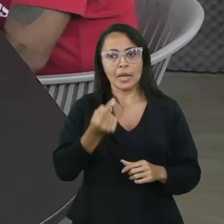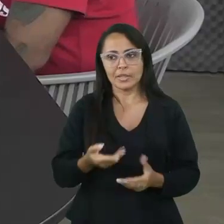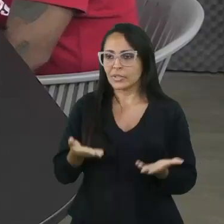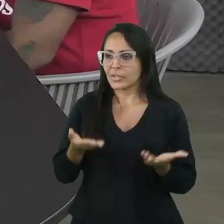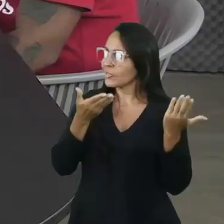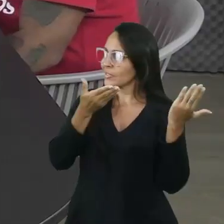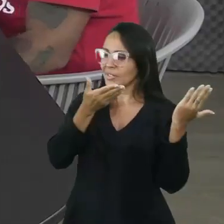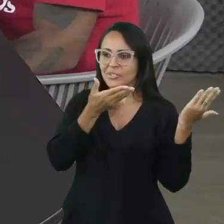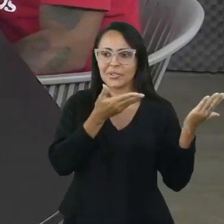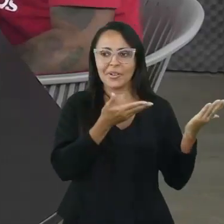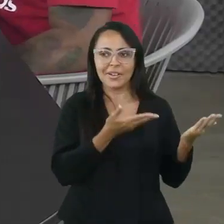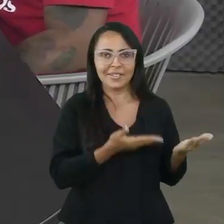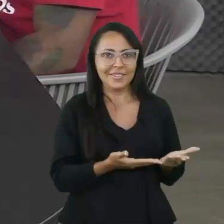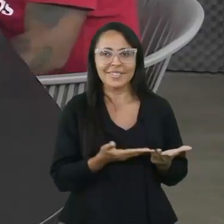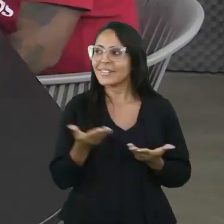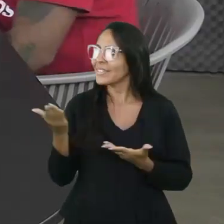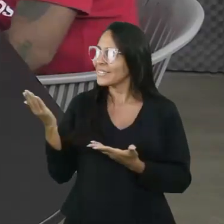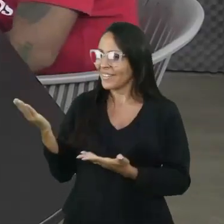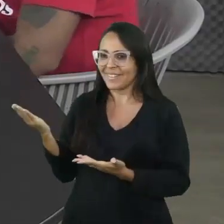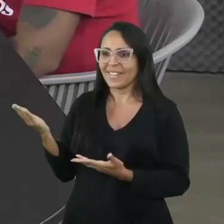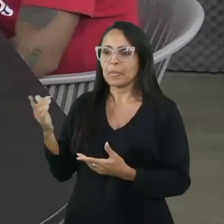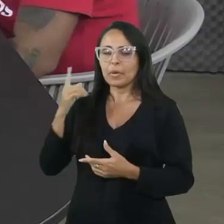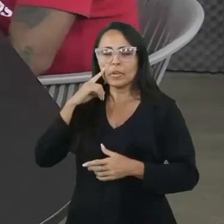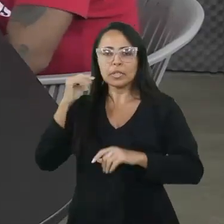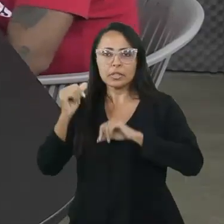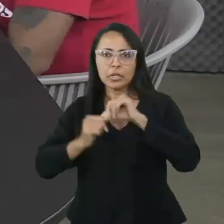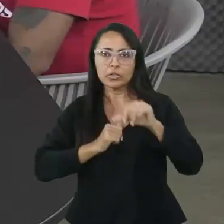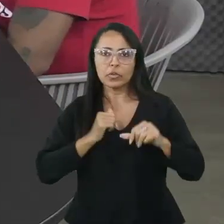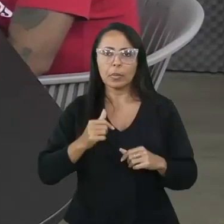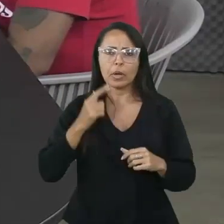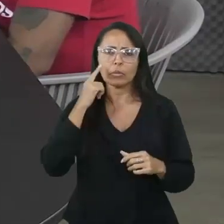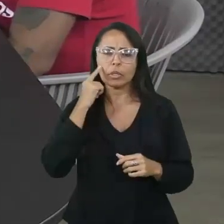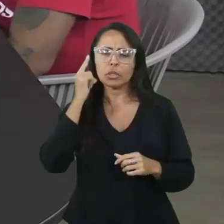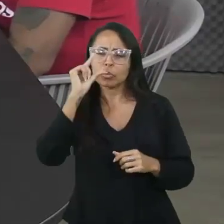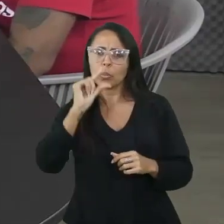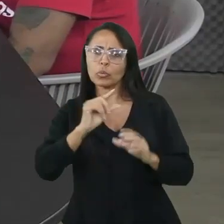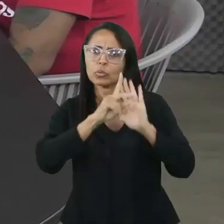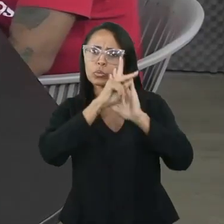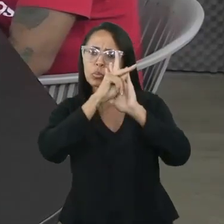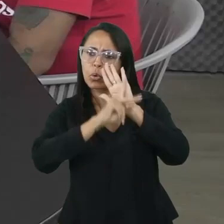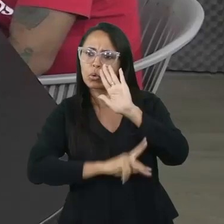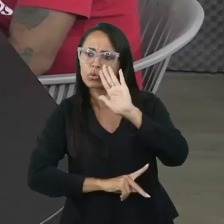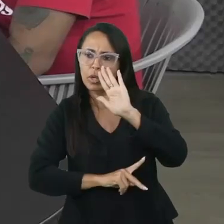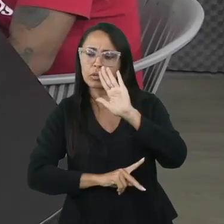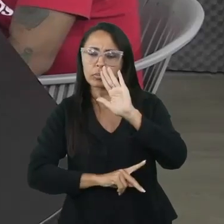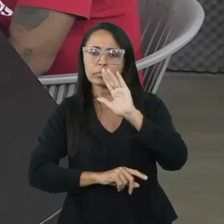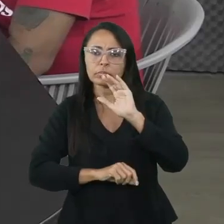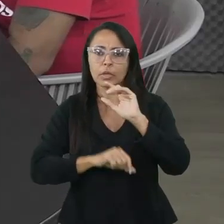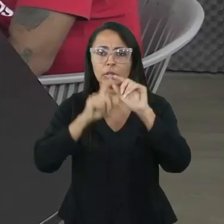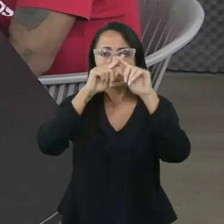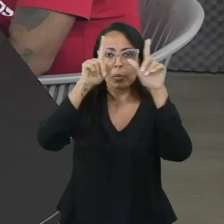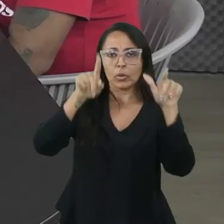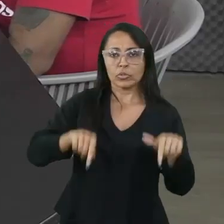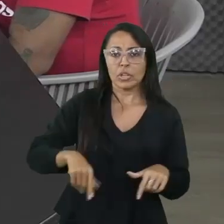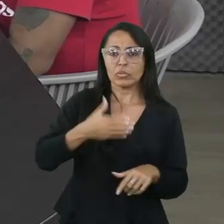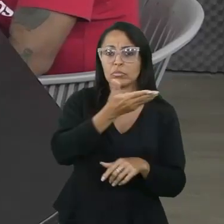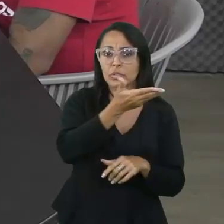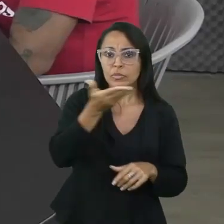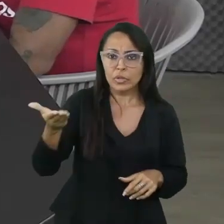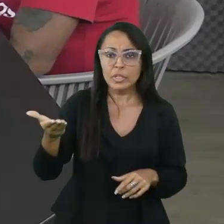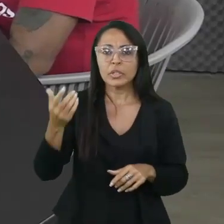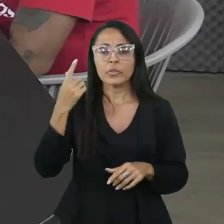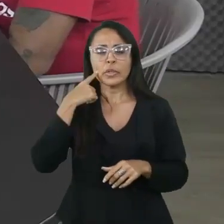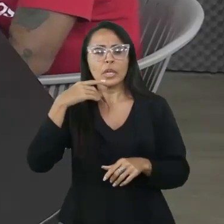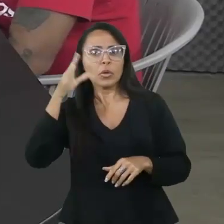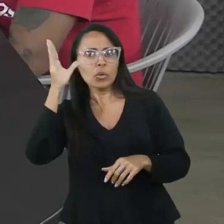Porque vocês transformam o espaço que vocês estão. Eu queria escutar um pouco do projeto de vocês. Que vocês falassem um pouco desse projeto. Eu fiquei muito